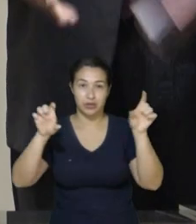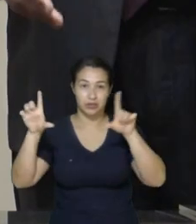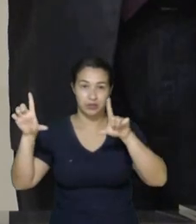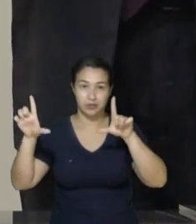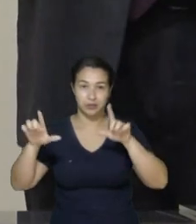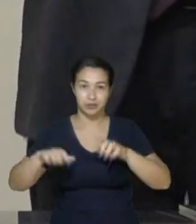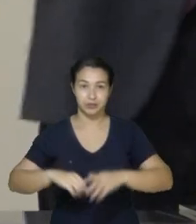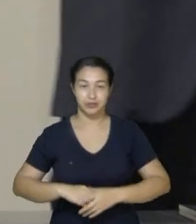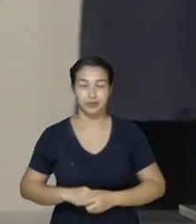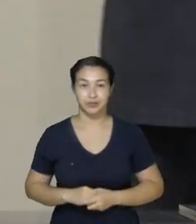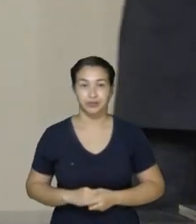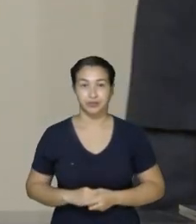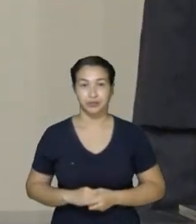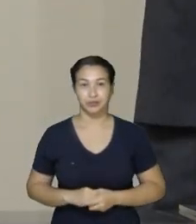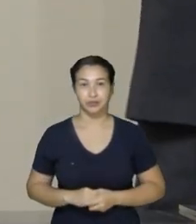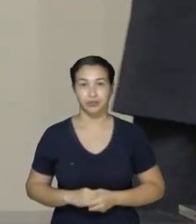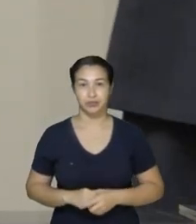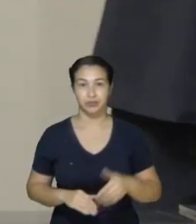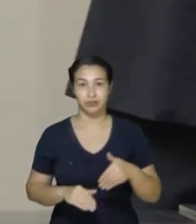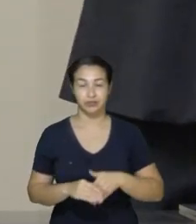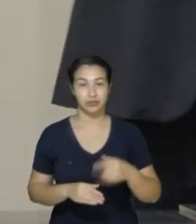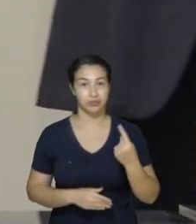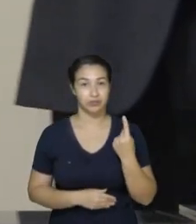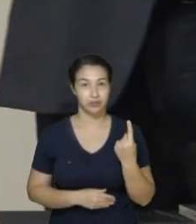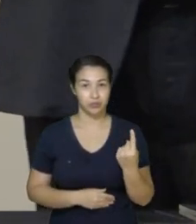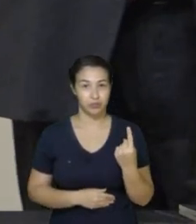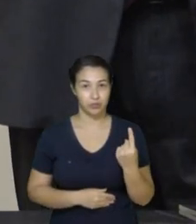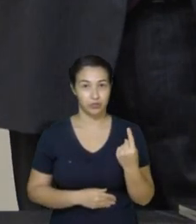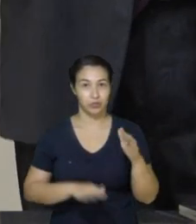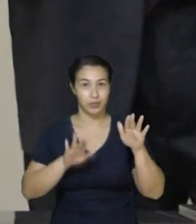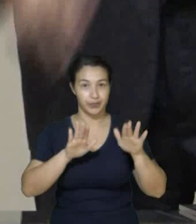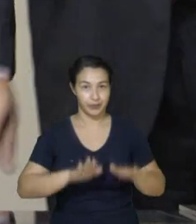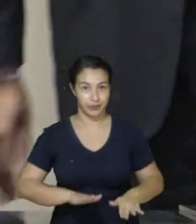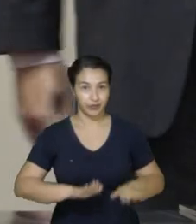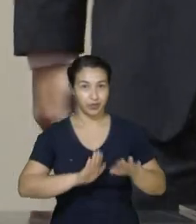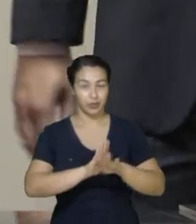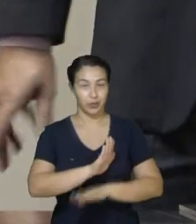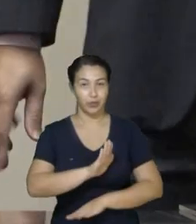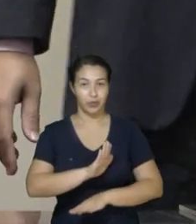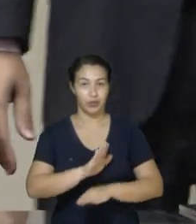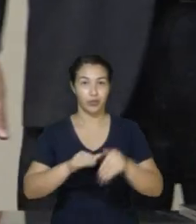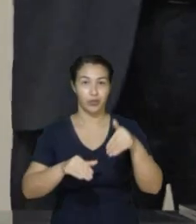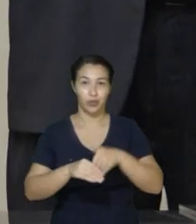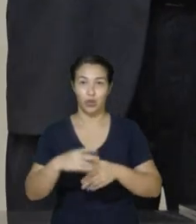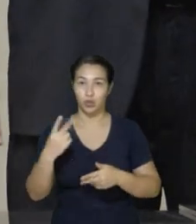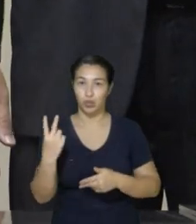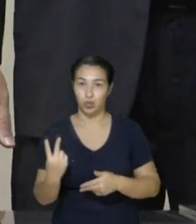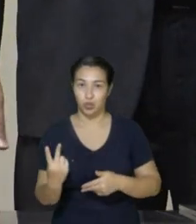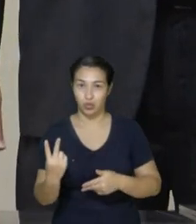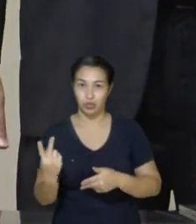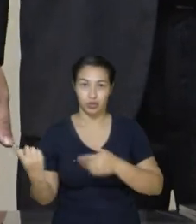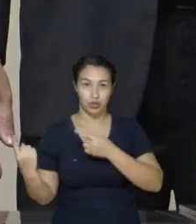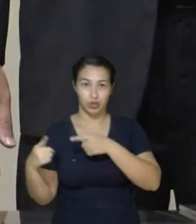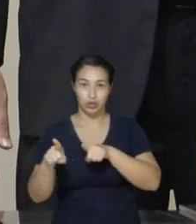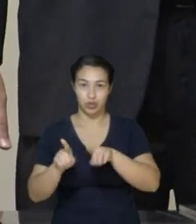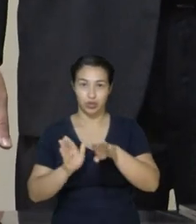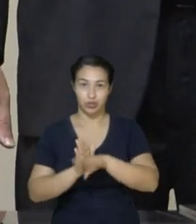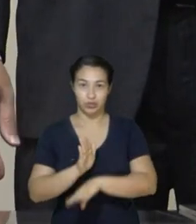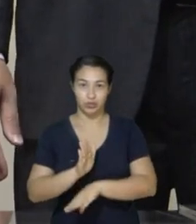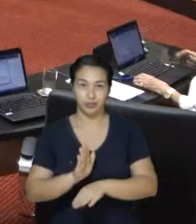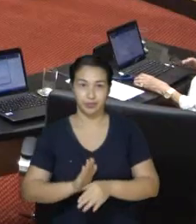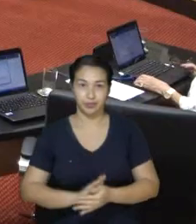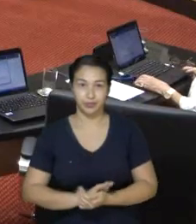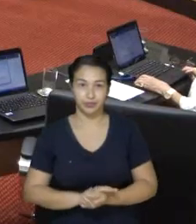painel. Voto 1, mantém o veto. Voto 2, rejeita o